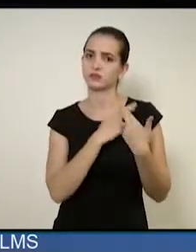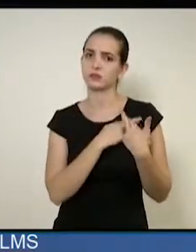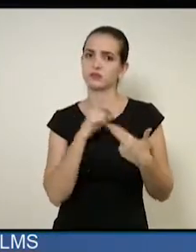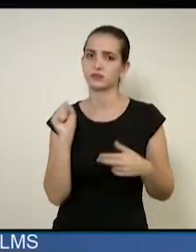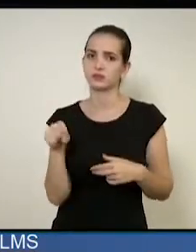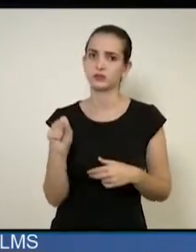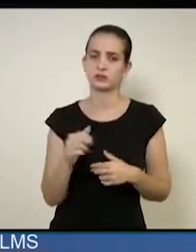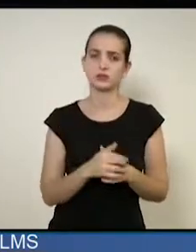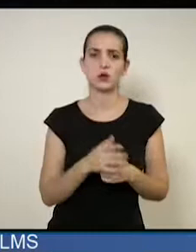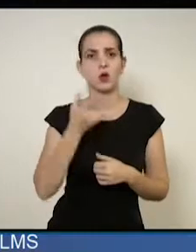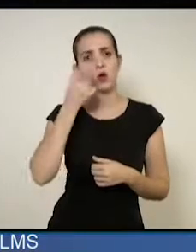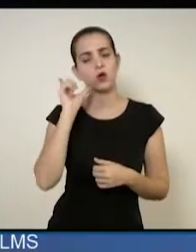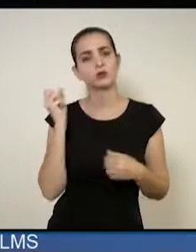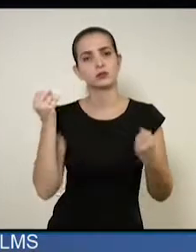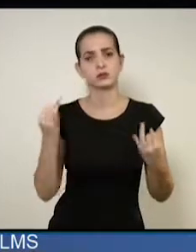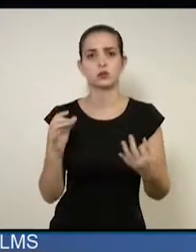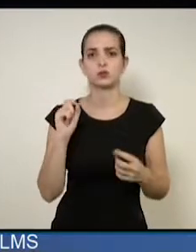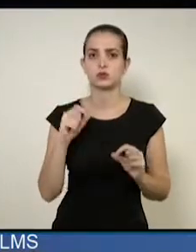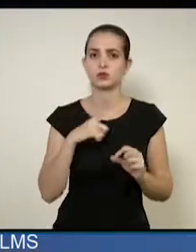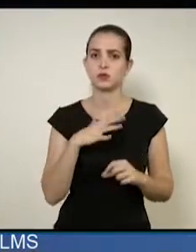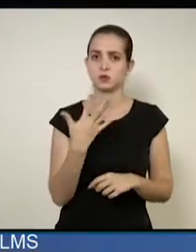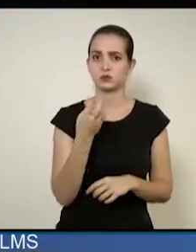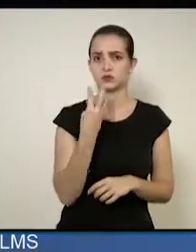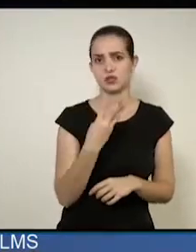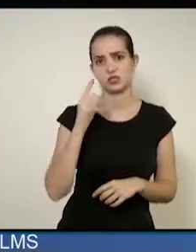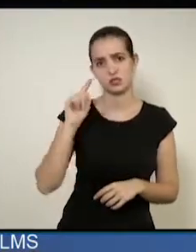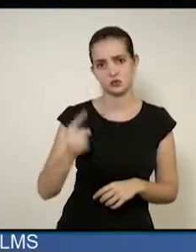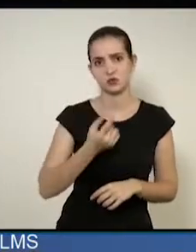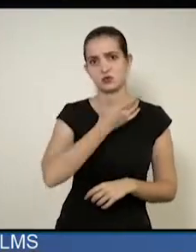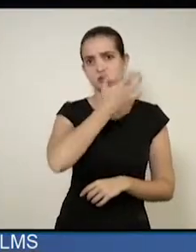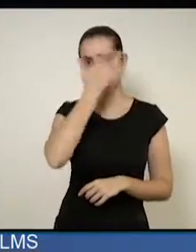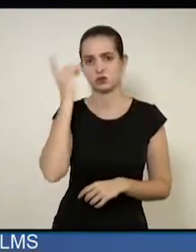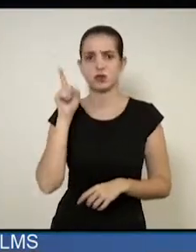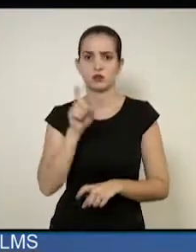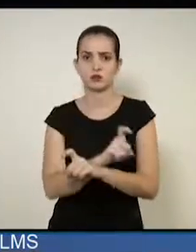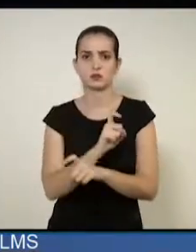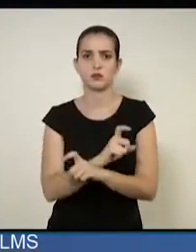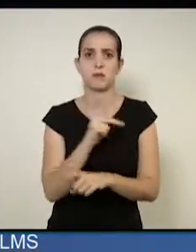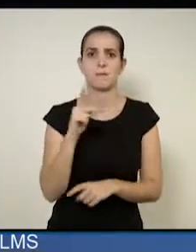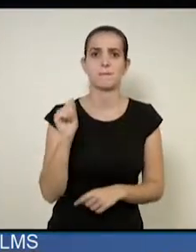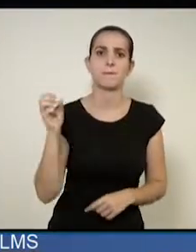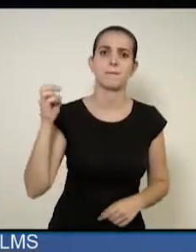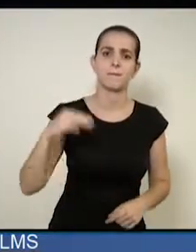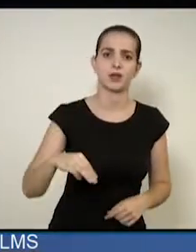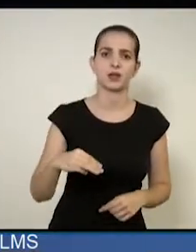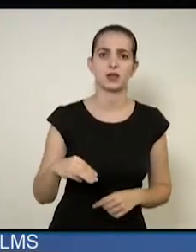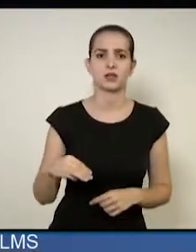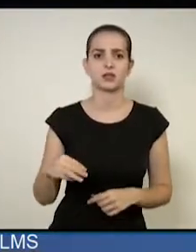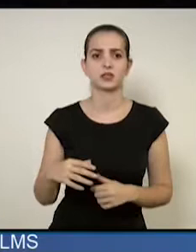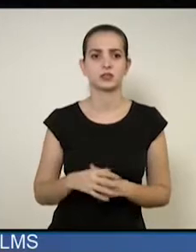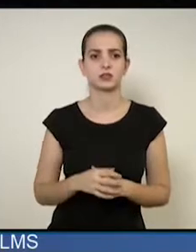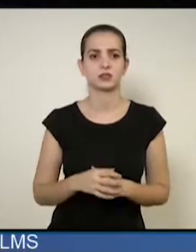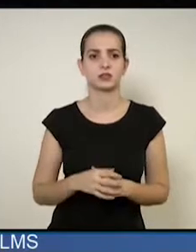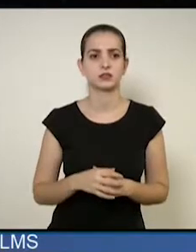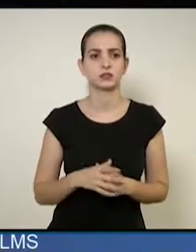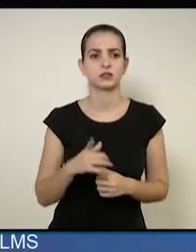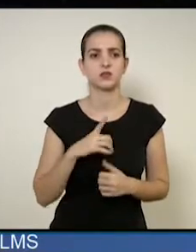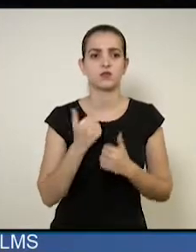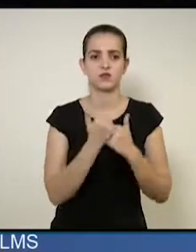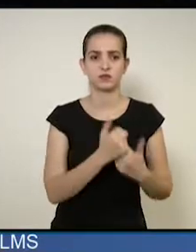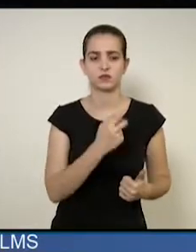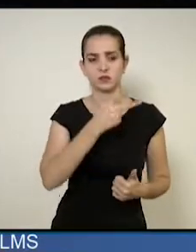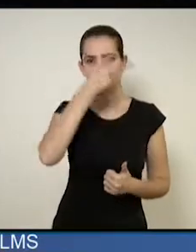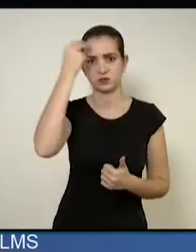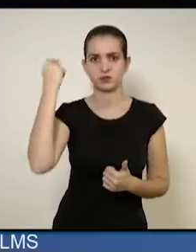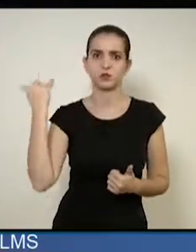caso aqui, onde tem aproximadamente 3 mil pessoas, que é lá no assentamento PAN, no distrito da Alvorada. Foi o vice-prefeito, inclusive, que falou